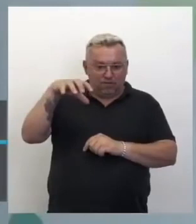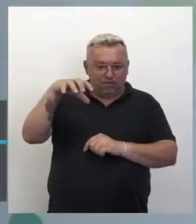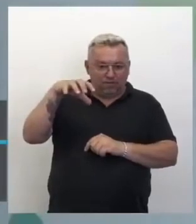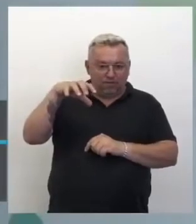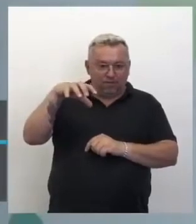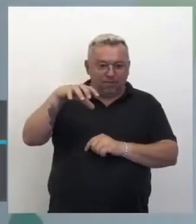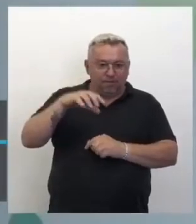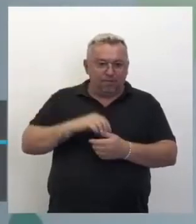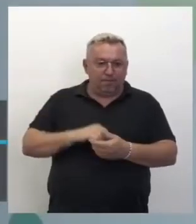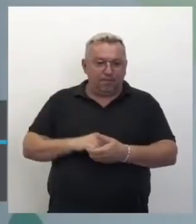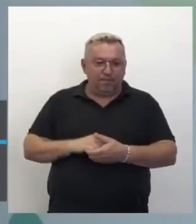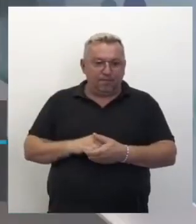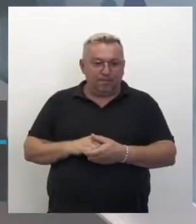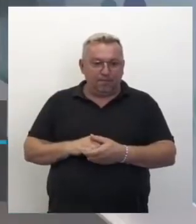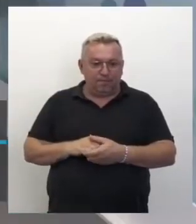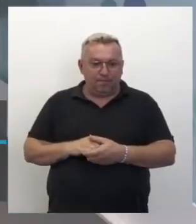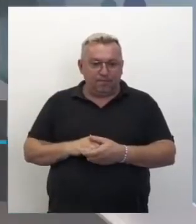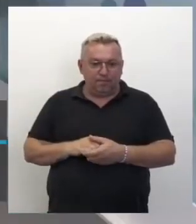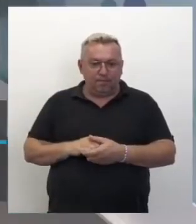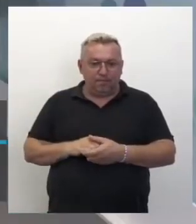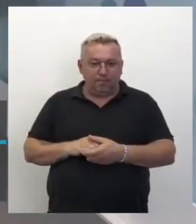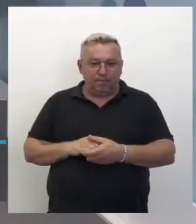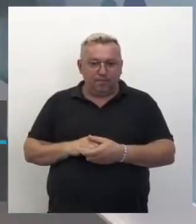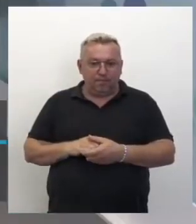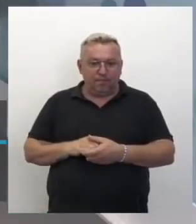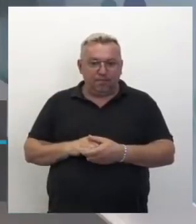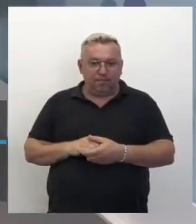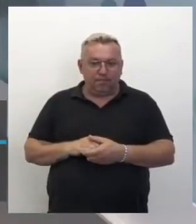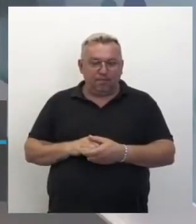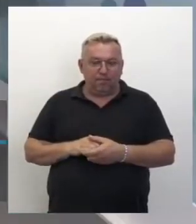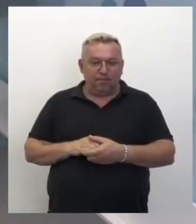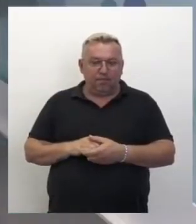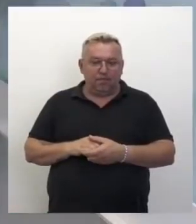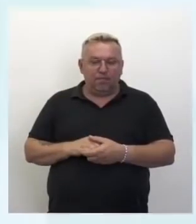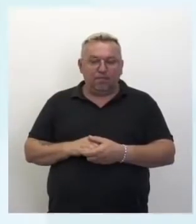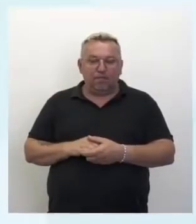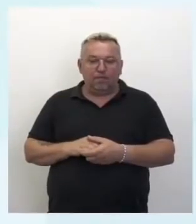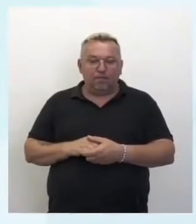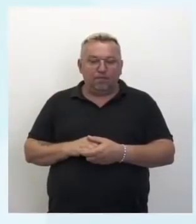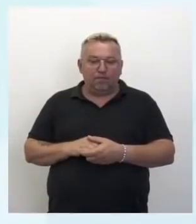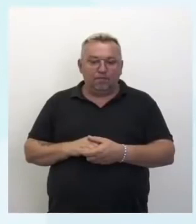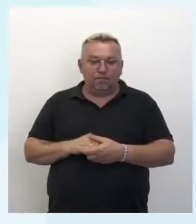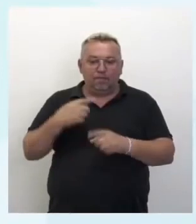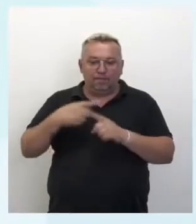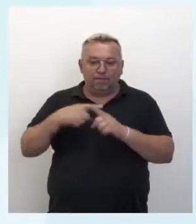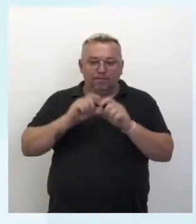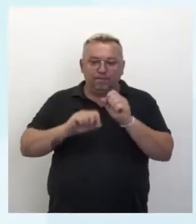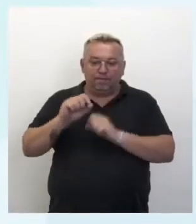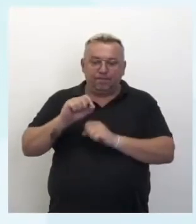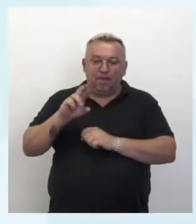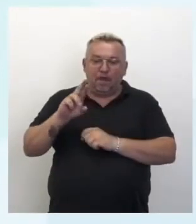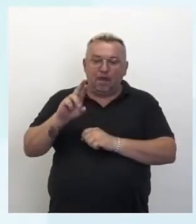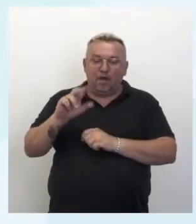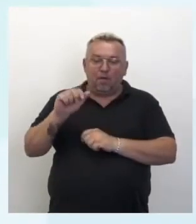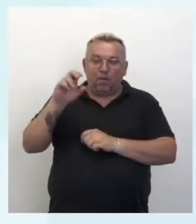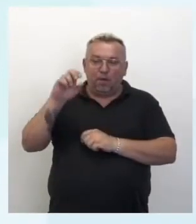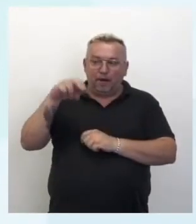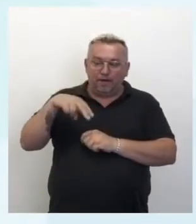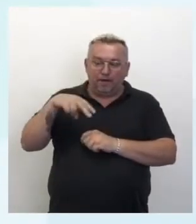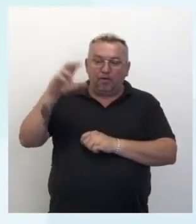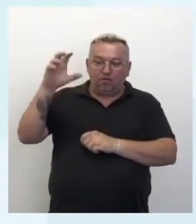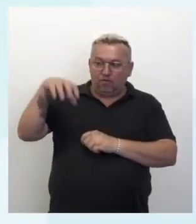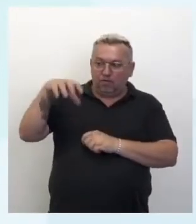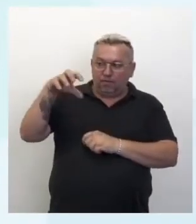que vai ser, João? It is going to rain. It is going to rain. Então it, aqui esse asterisco eu só coloquei por quê? Porque rain é o verbo